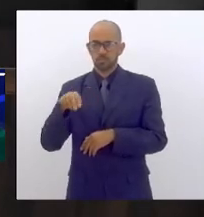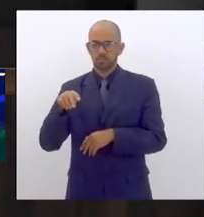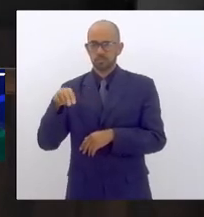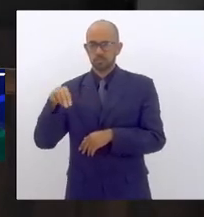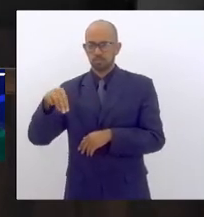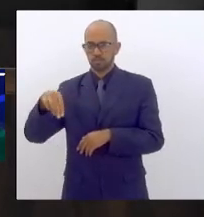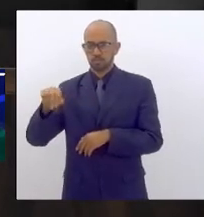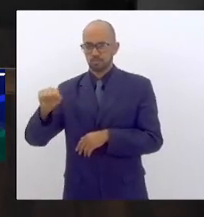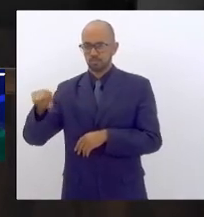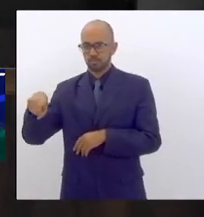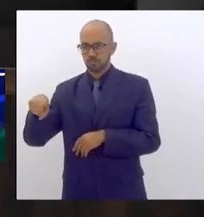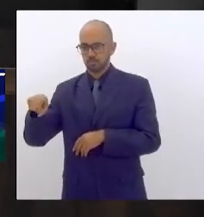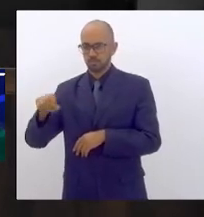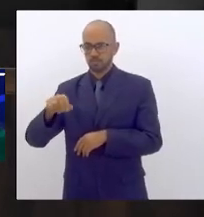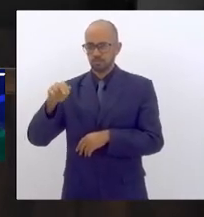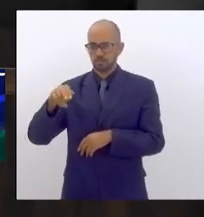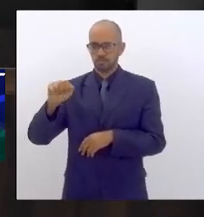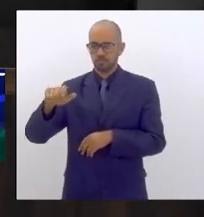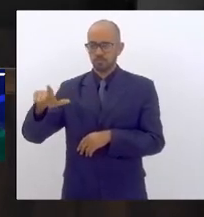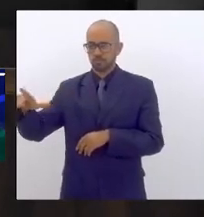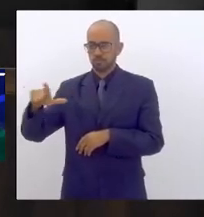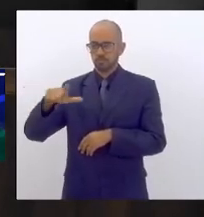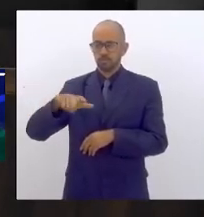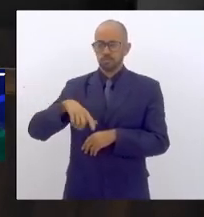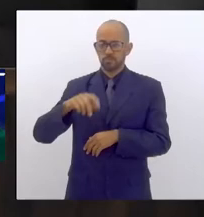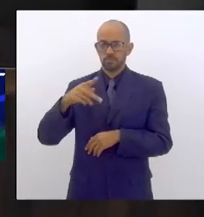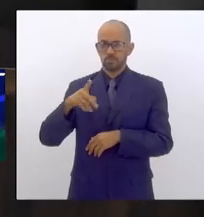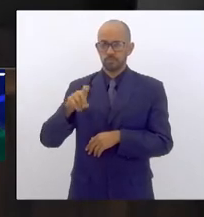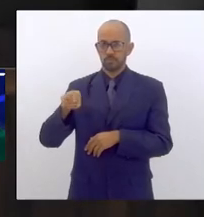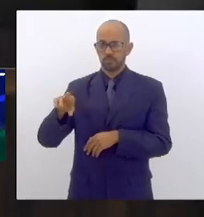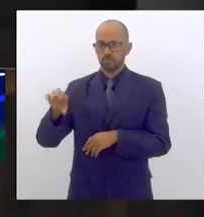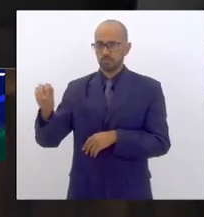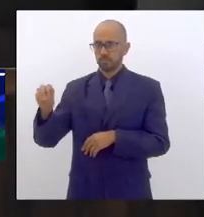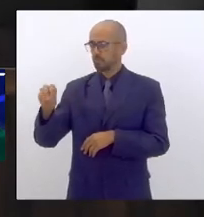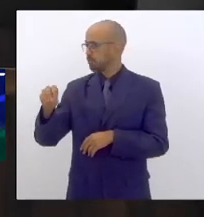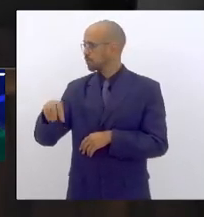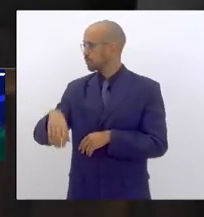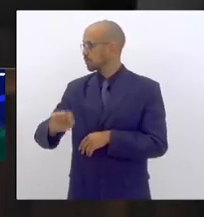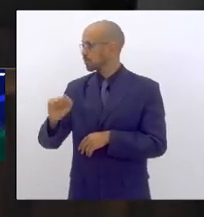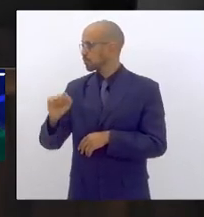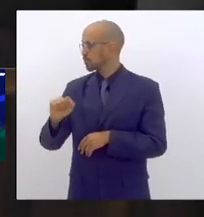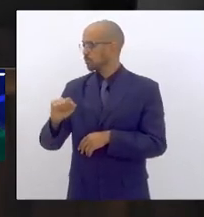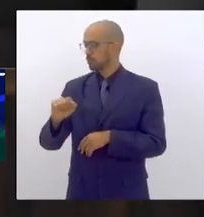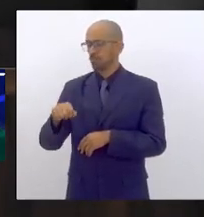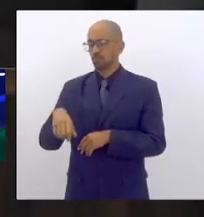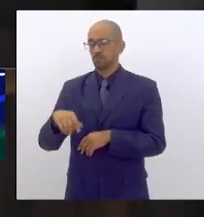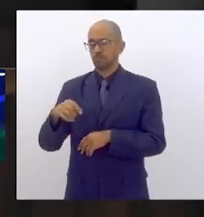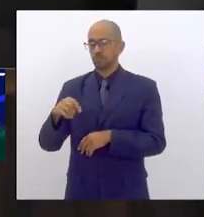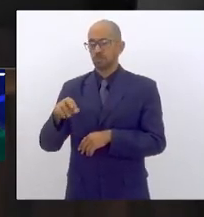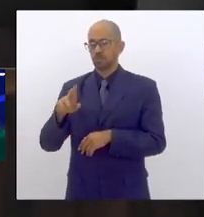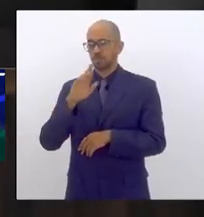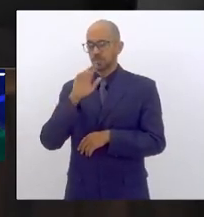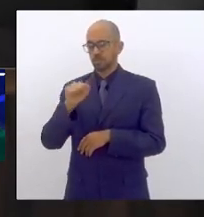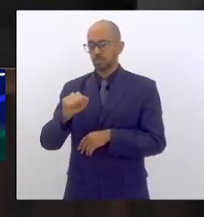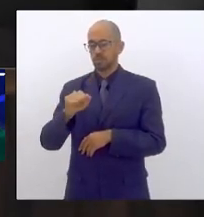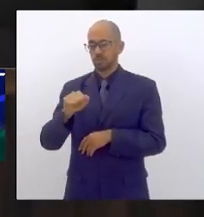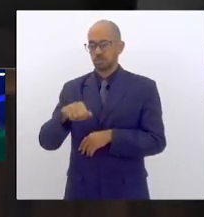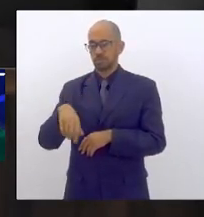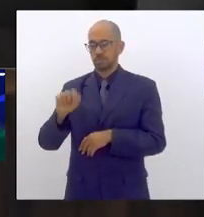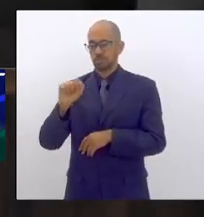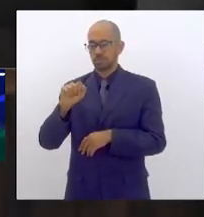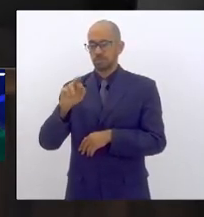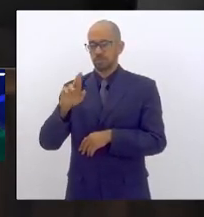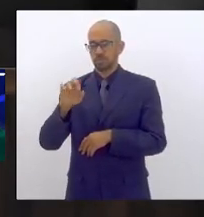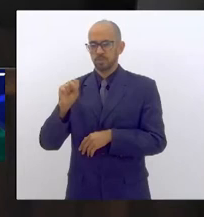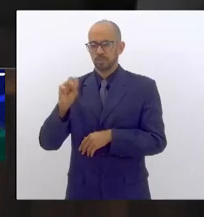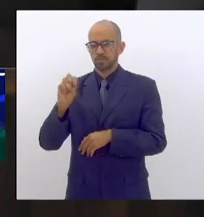Lemos, Noel de Carvalho, Pedro Ricardo, Renato Zaca, Rodrigo Amorim, Rosenberg Reis,